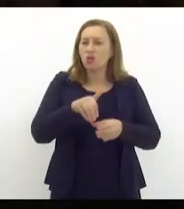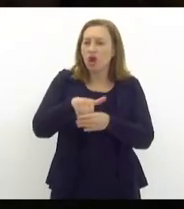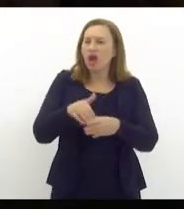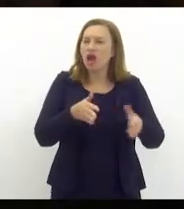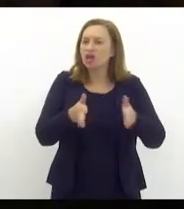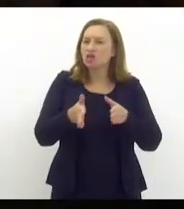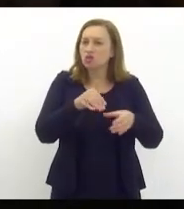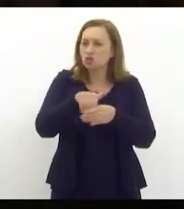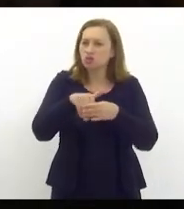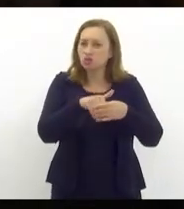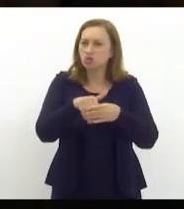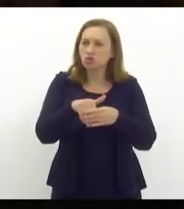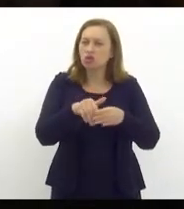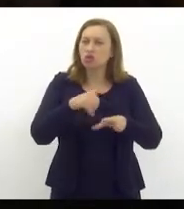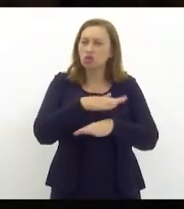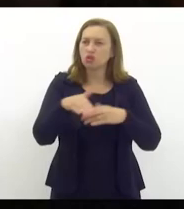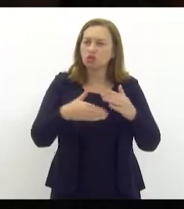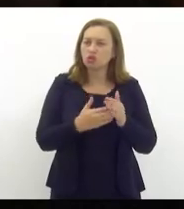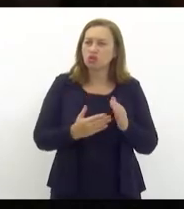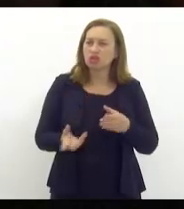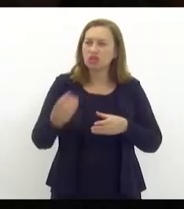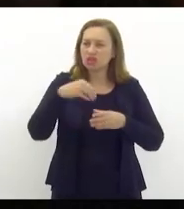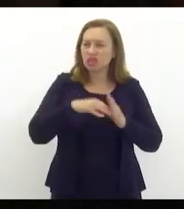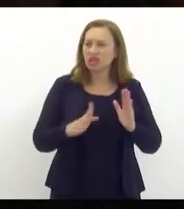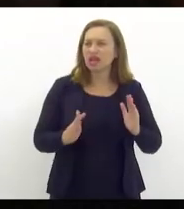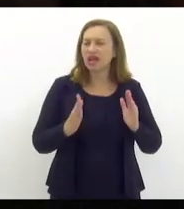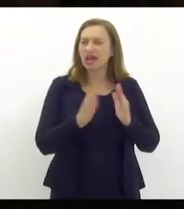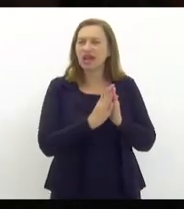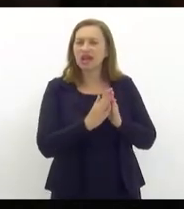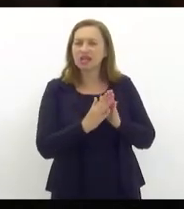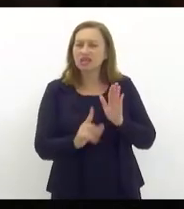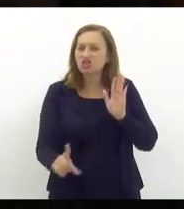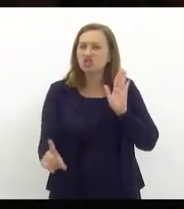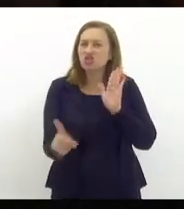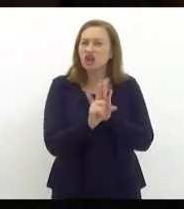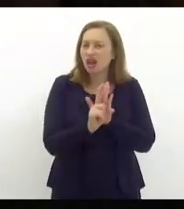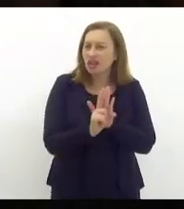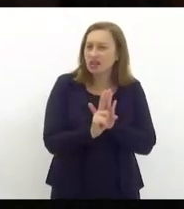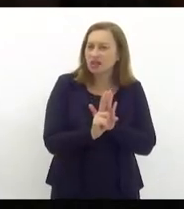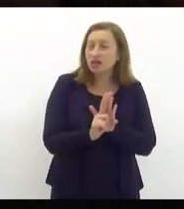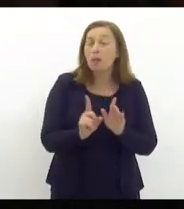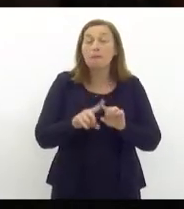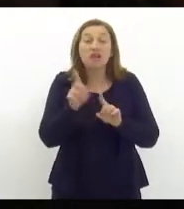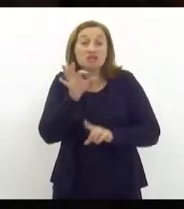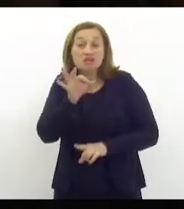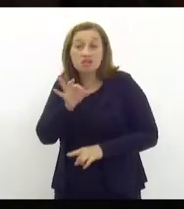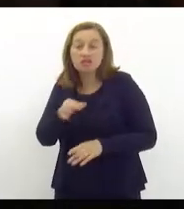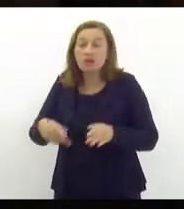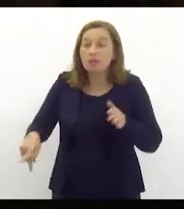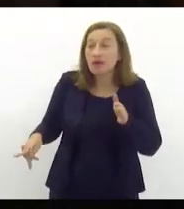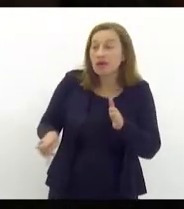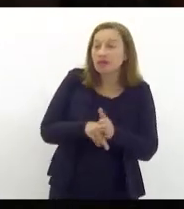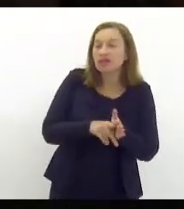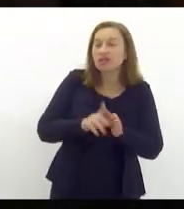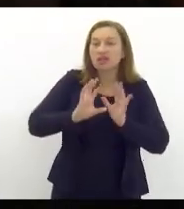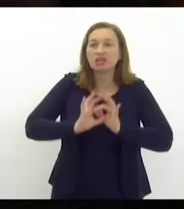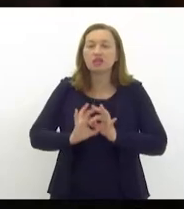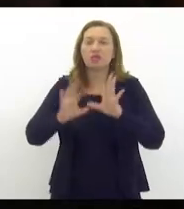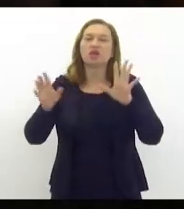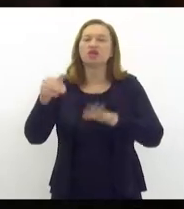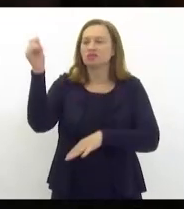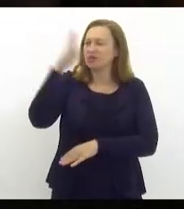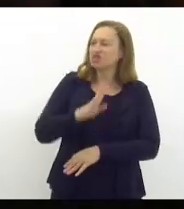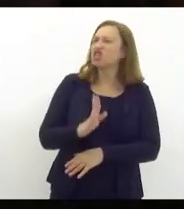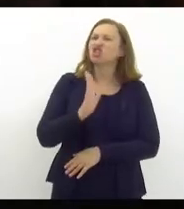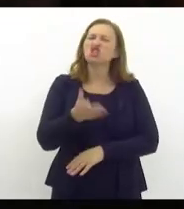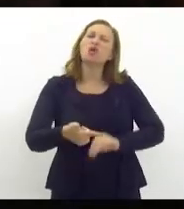todos aqueles que estão dentro das casas legislativas, nas câmaras legislativas, mas que fazem parte da democracia brasileira e que